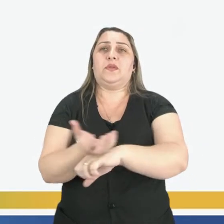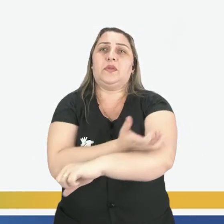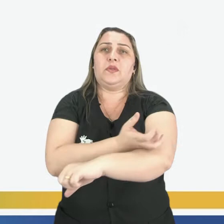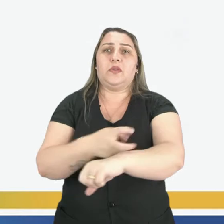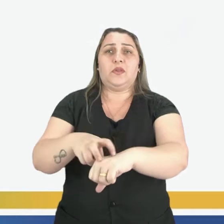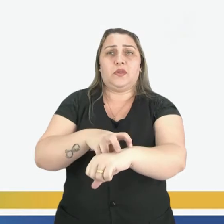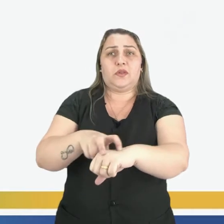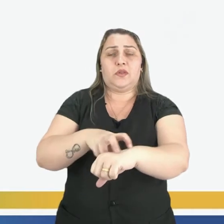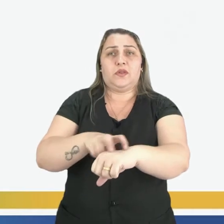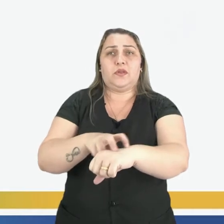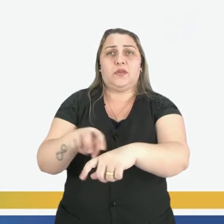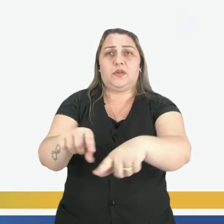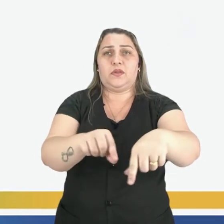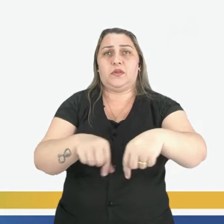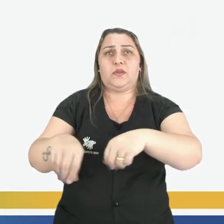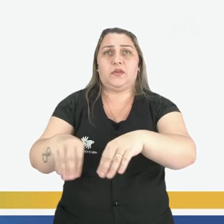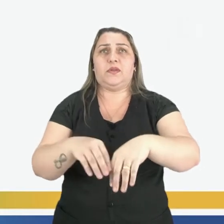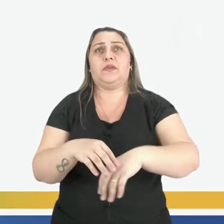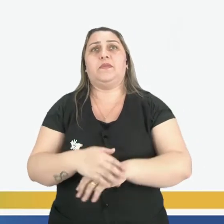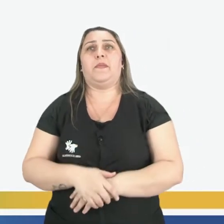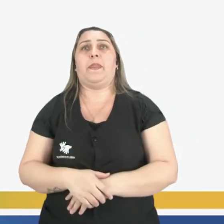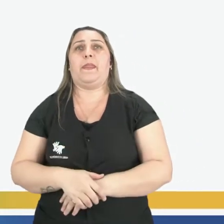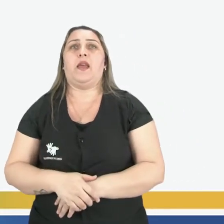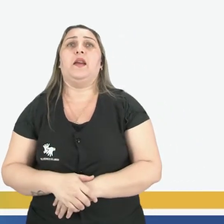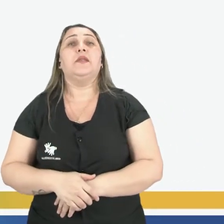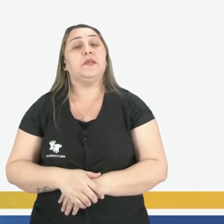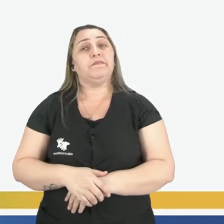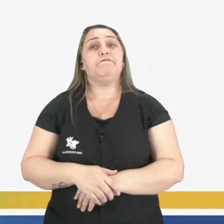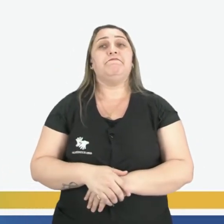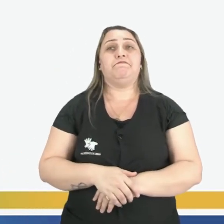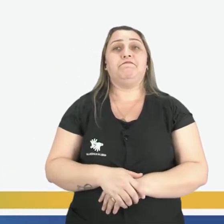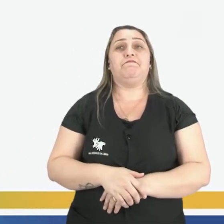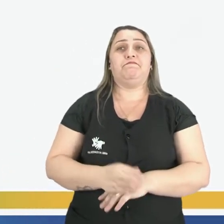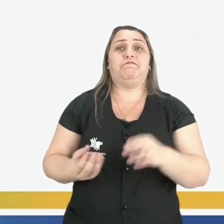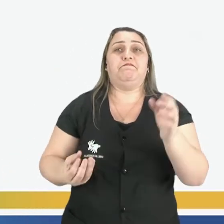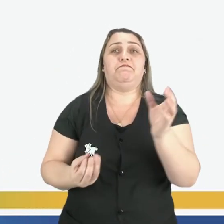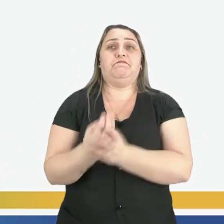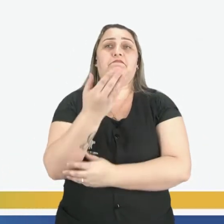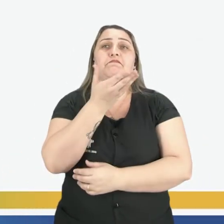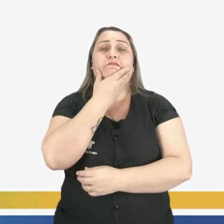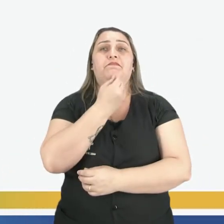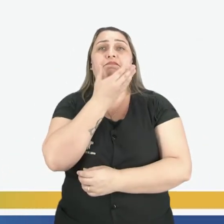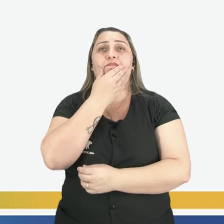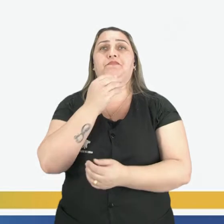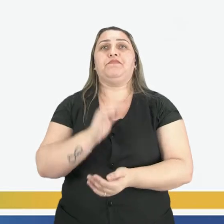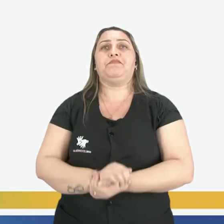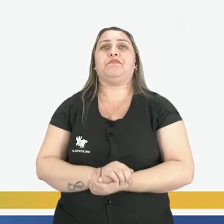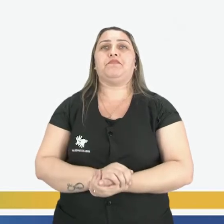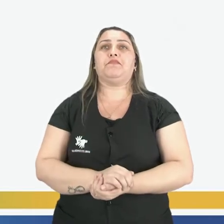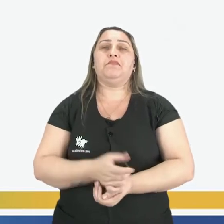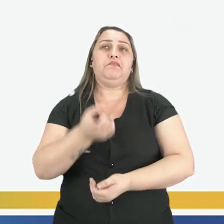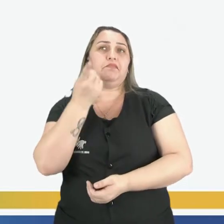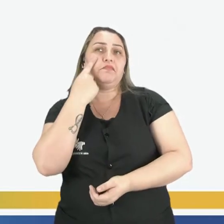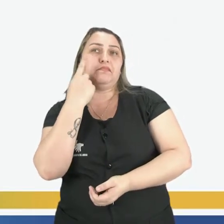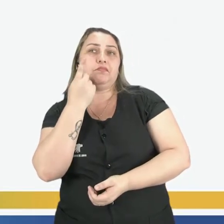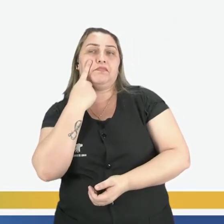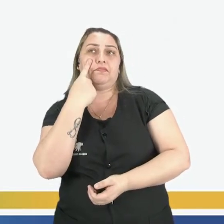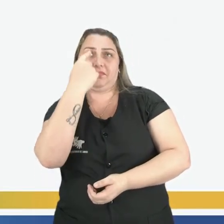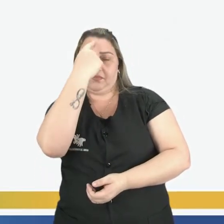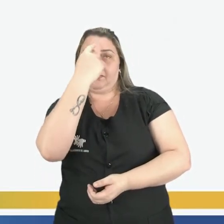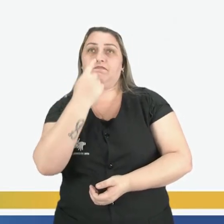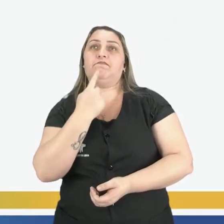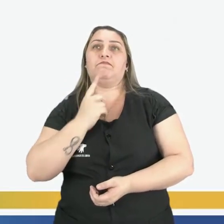os pastos que foram criados pelo homem. Observem nas imagens